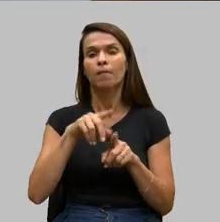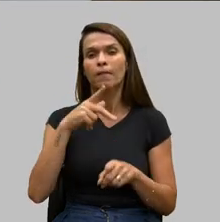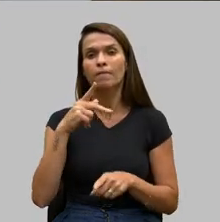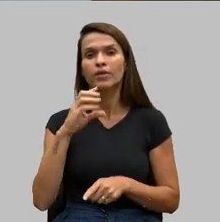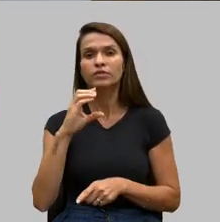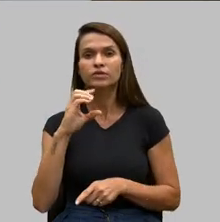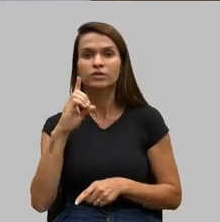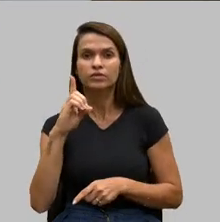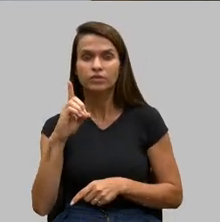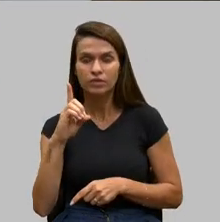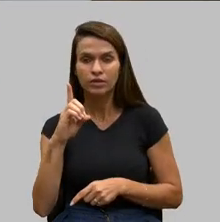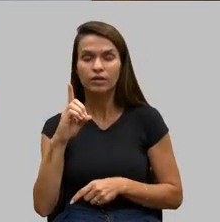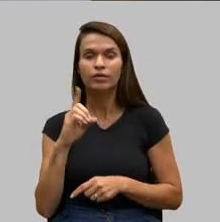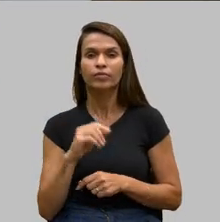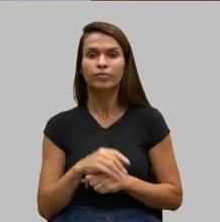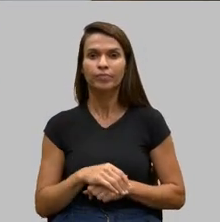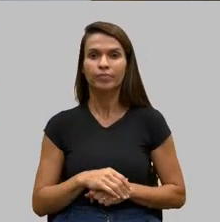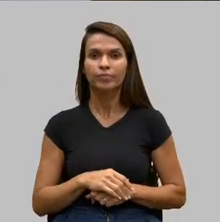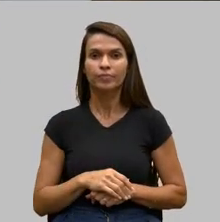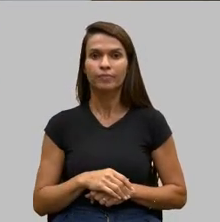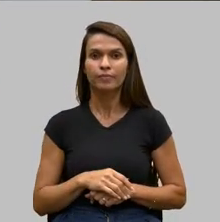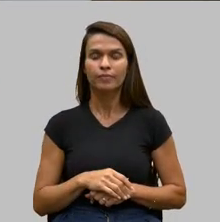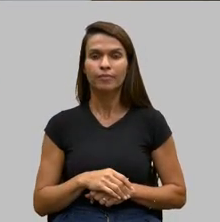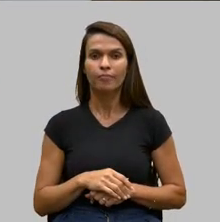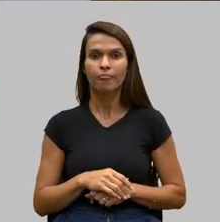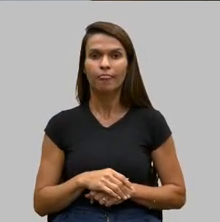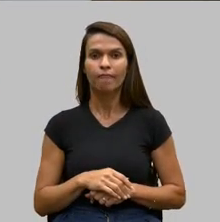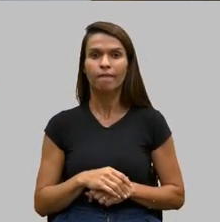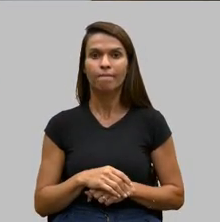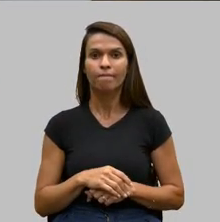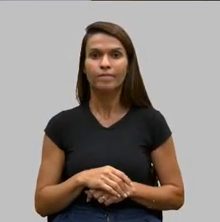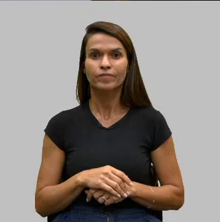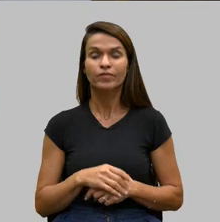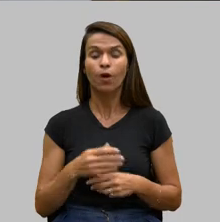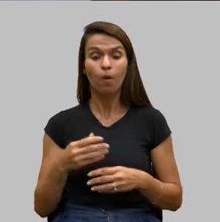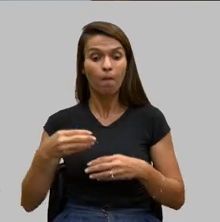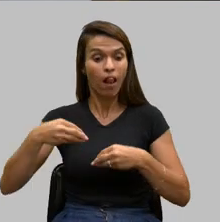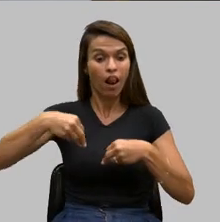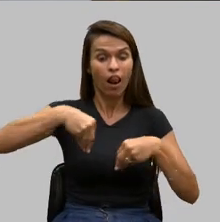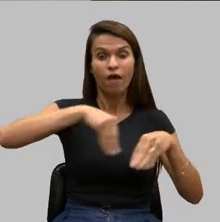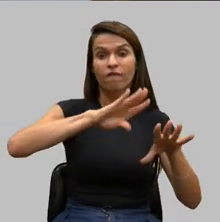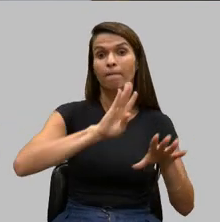não tão as pessoas com deficiência estão enviando para